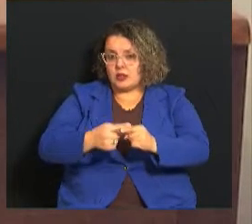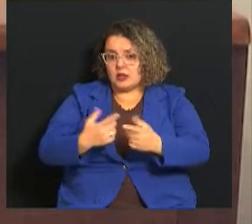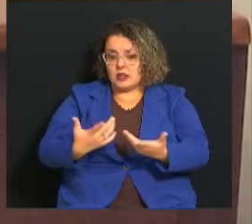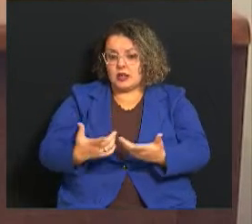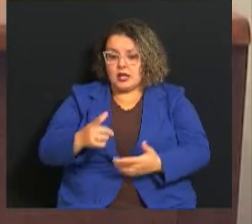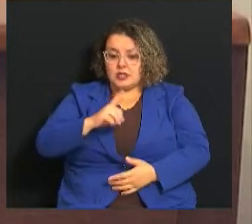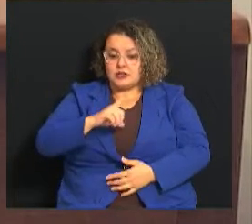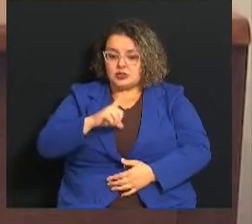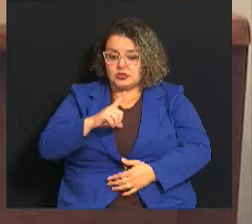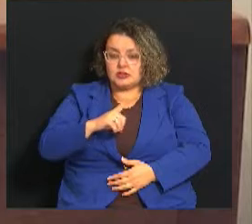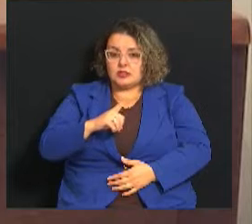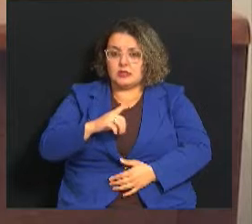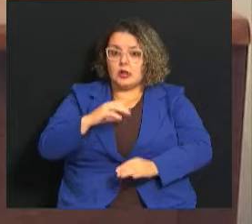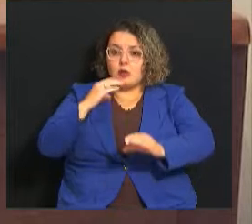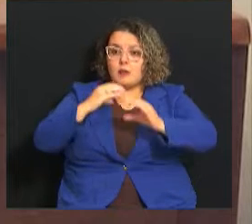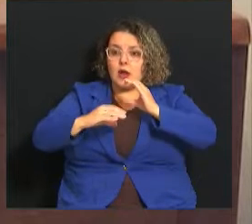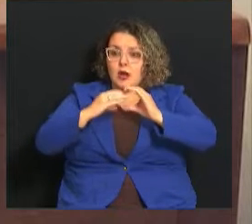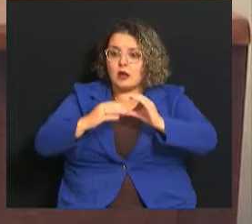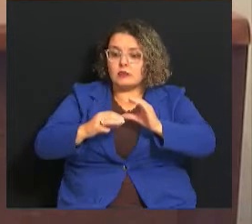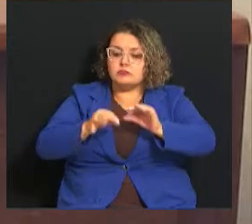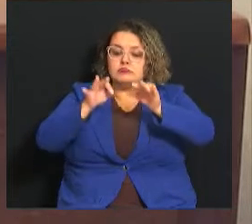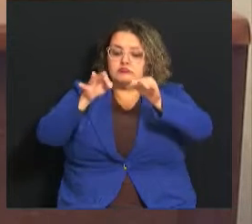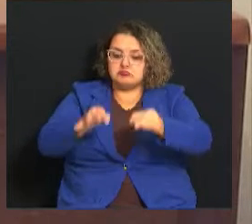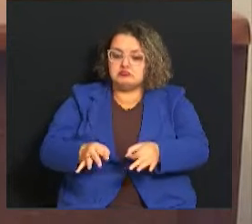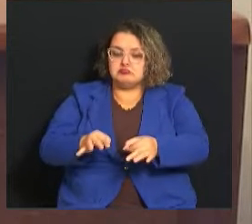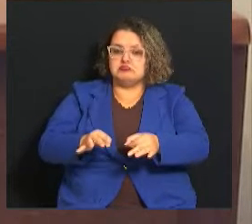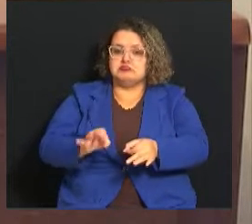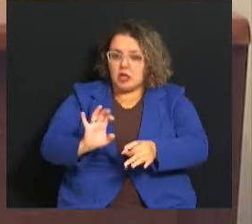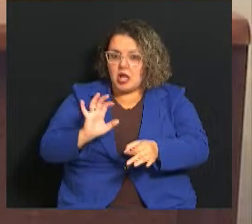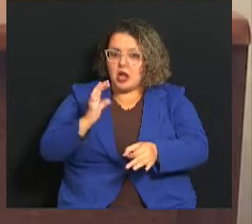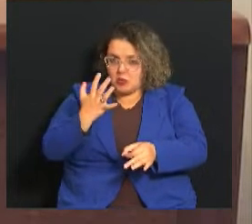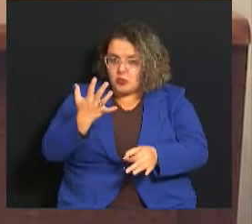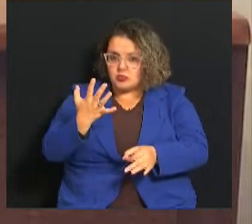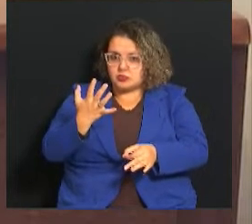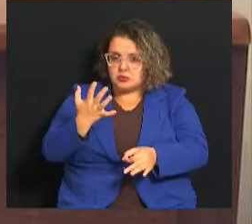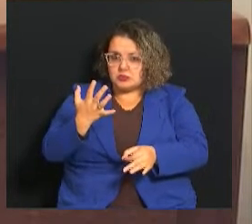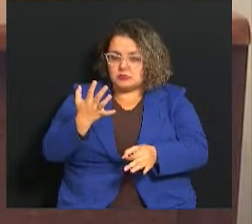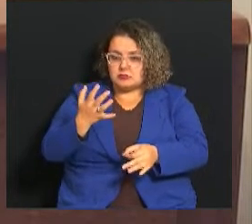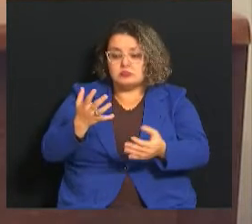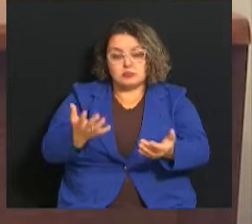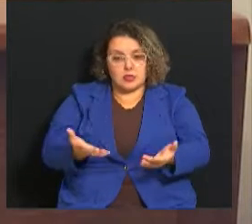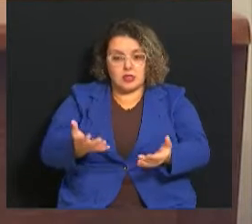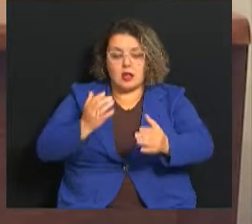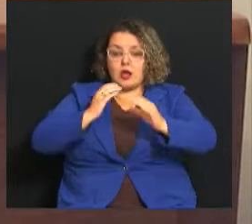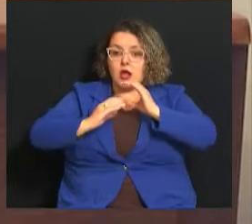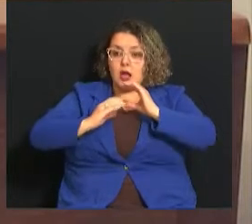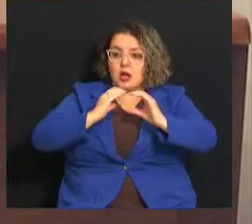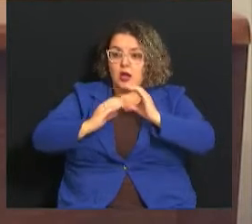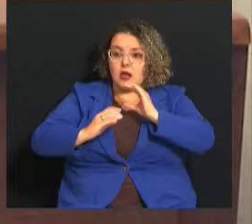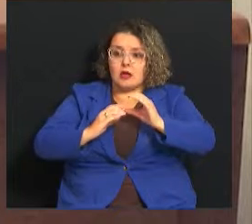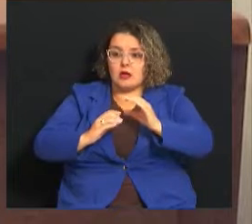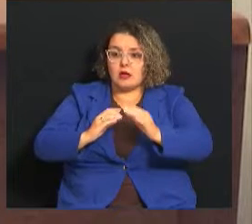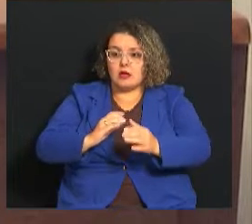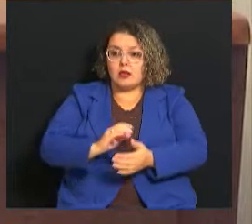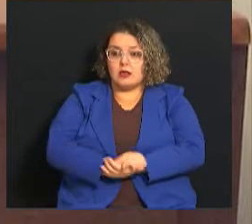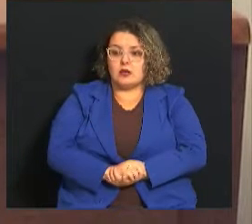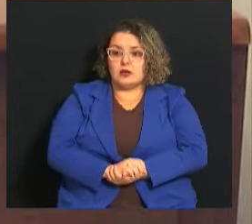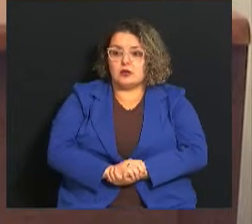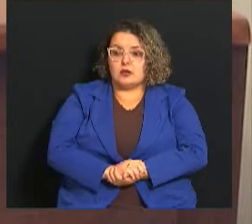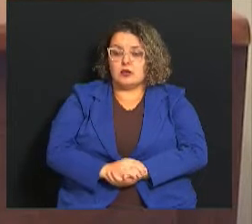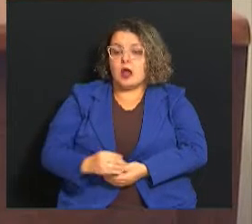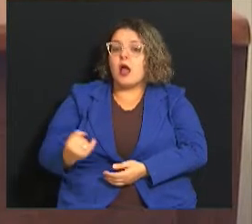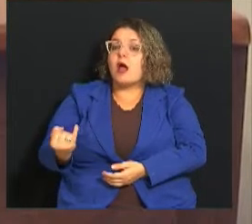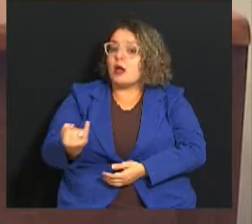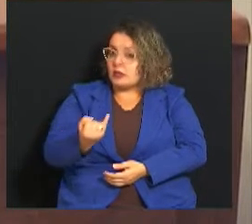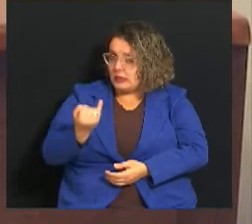uma comunicação que, de fato, seja efetiva. Então, a comunicação é extremamente